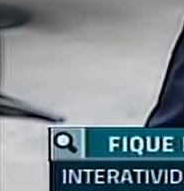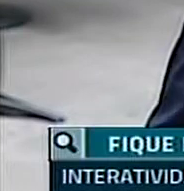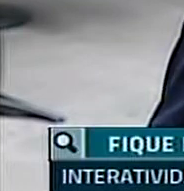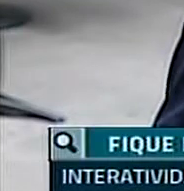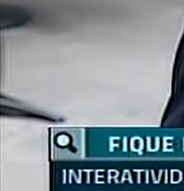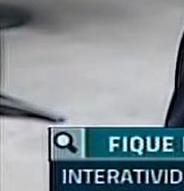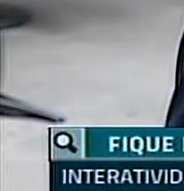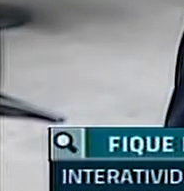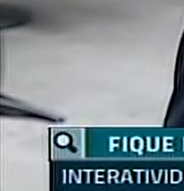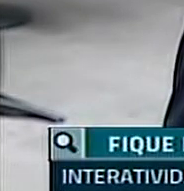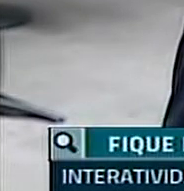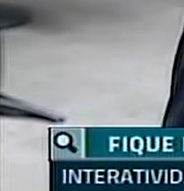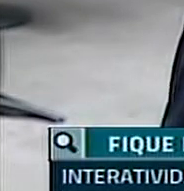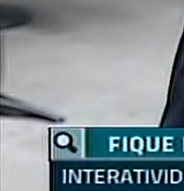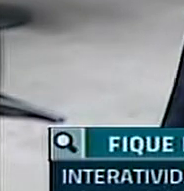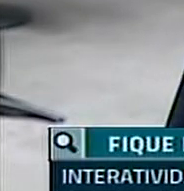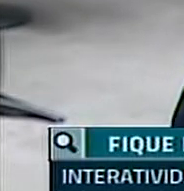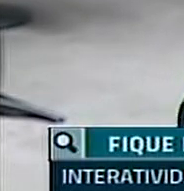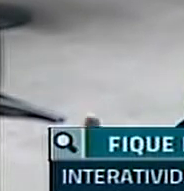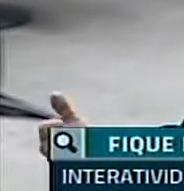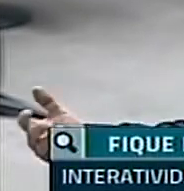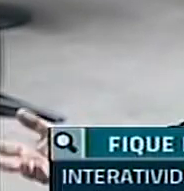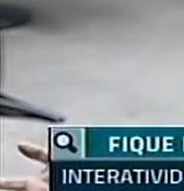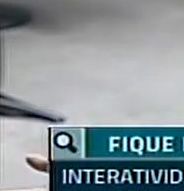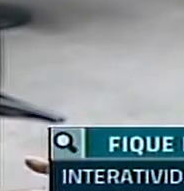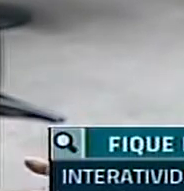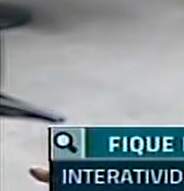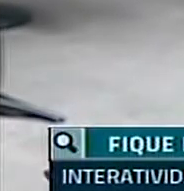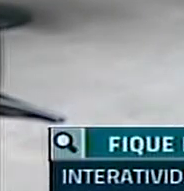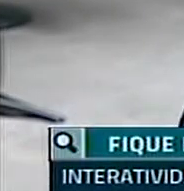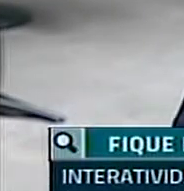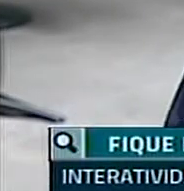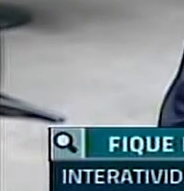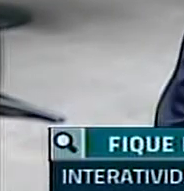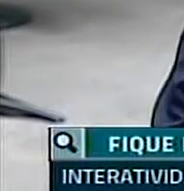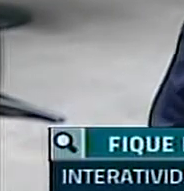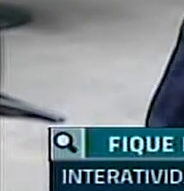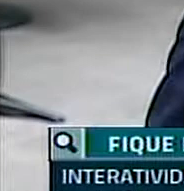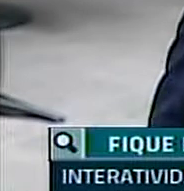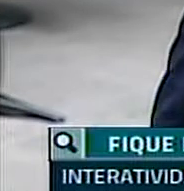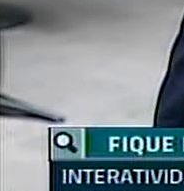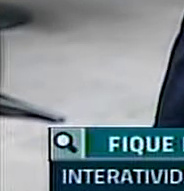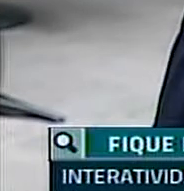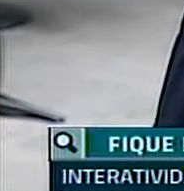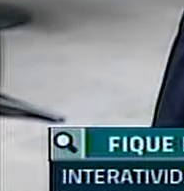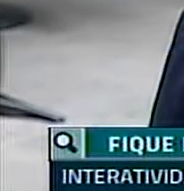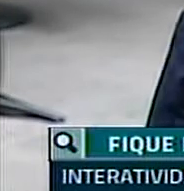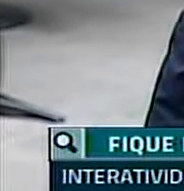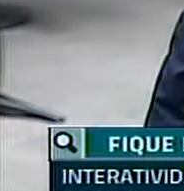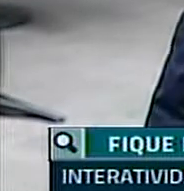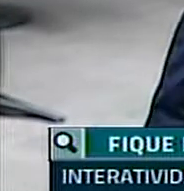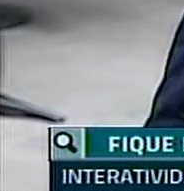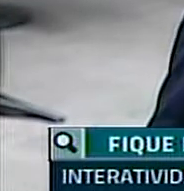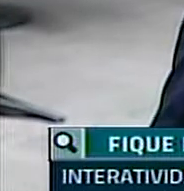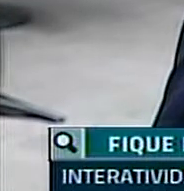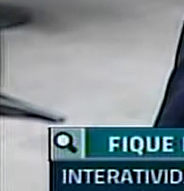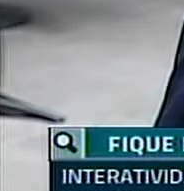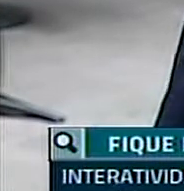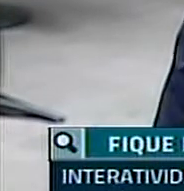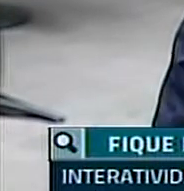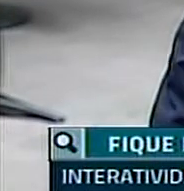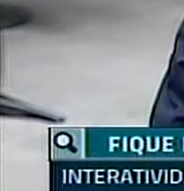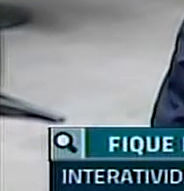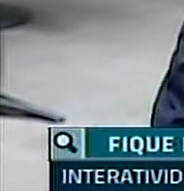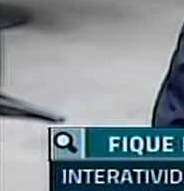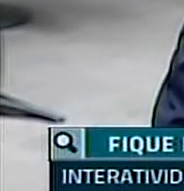instando-nos a todos nós parlamentares para que cumpramos essa prerrogativa que é nossa de aprovar a reforma